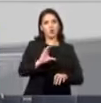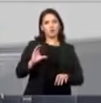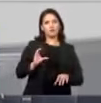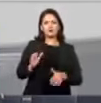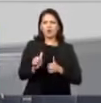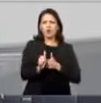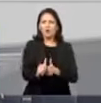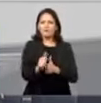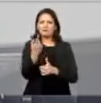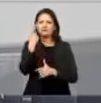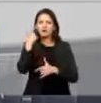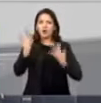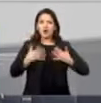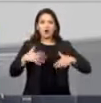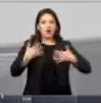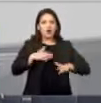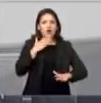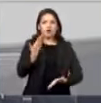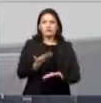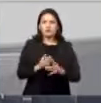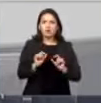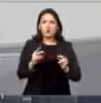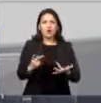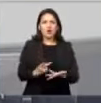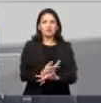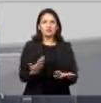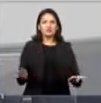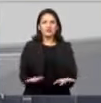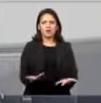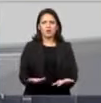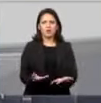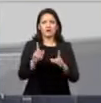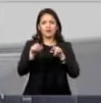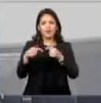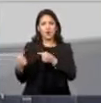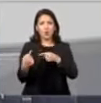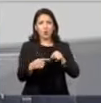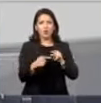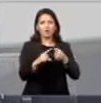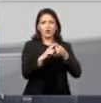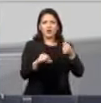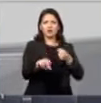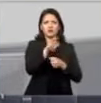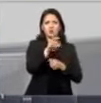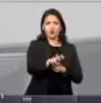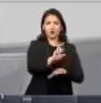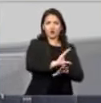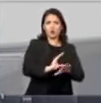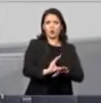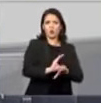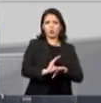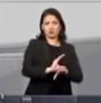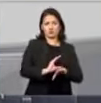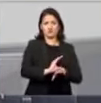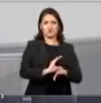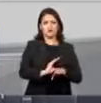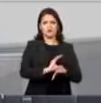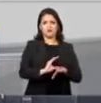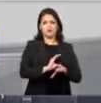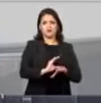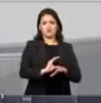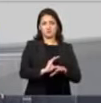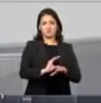perplexidade os fatos recentes e que afrontam o artigo 5º da cláusula pétrea da Constituição